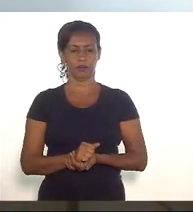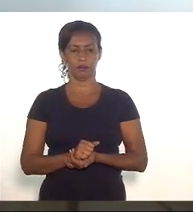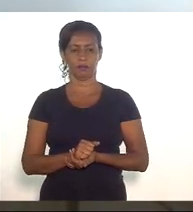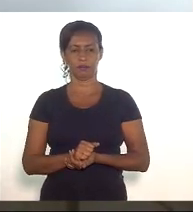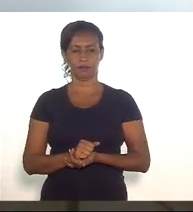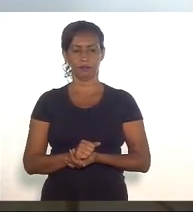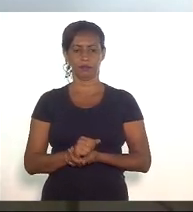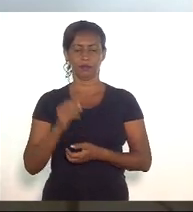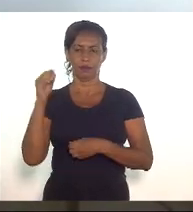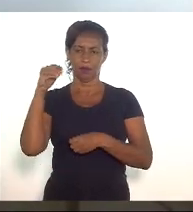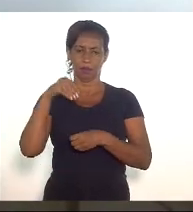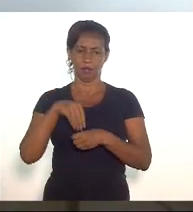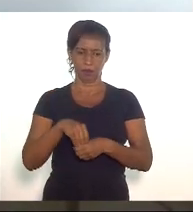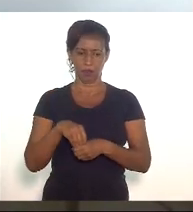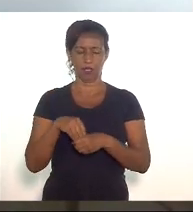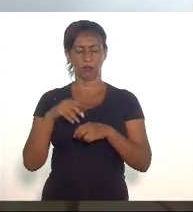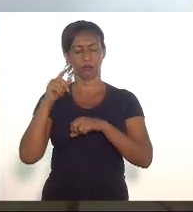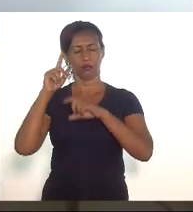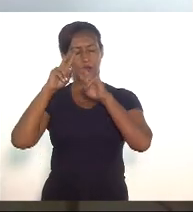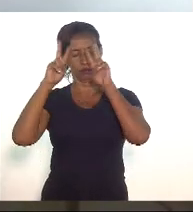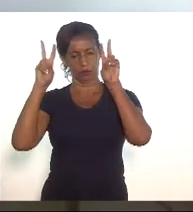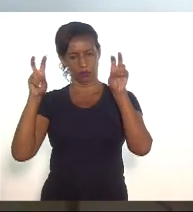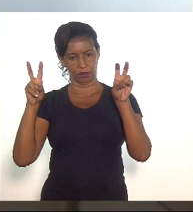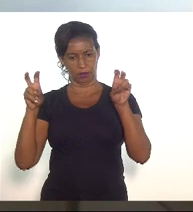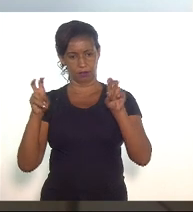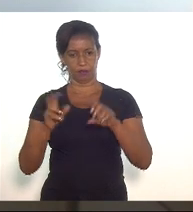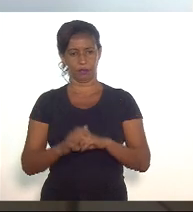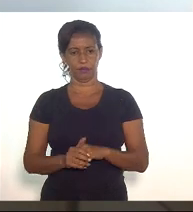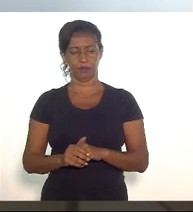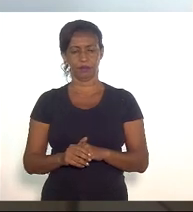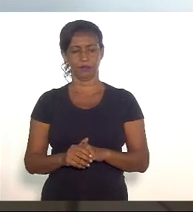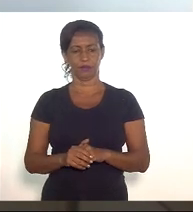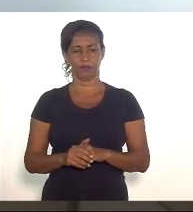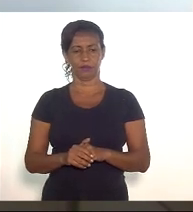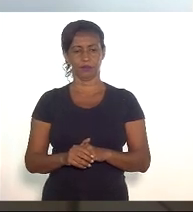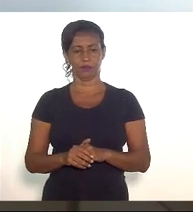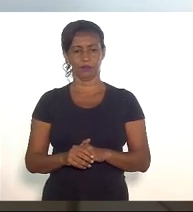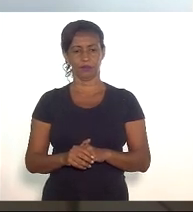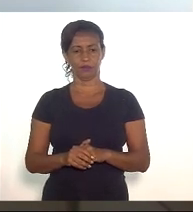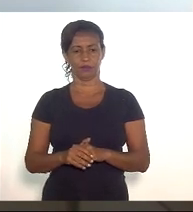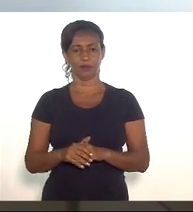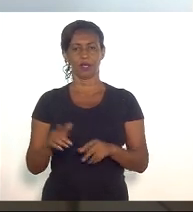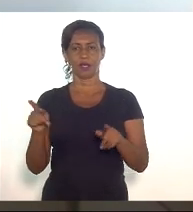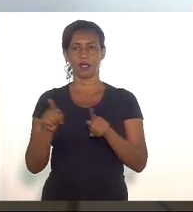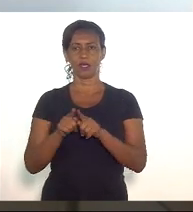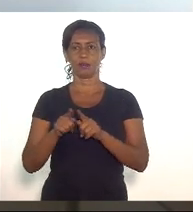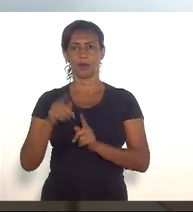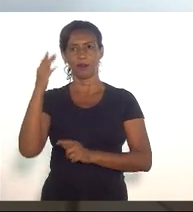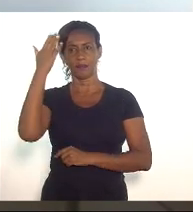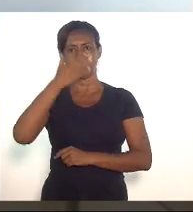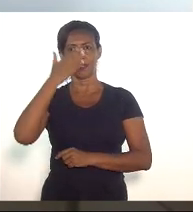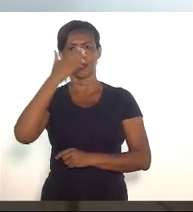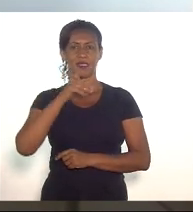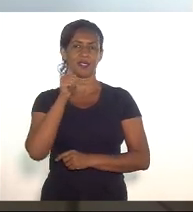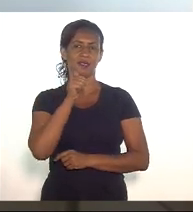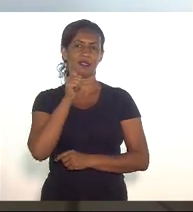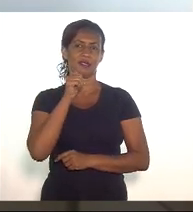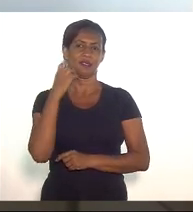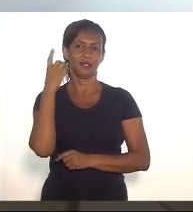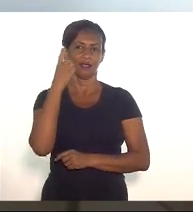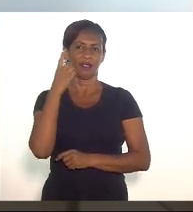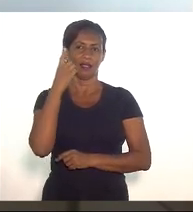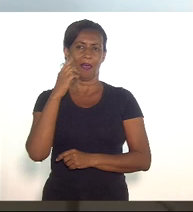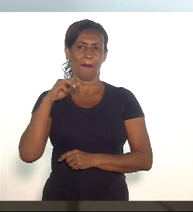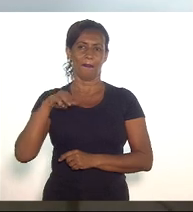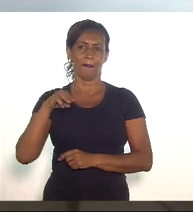sintética e dentro do tempo. Queria registrar a presença também da deputada